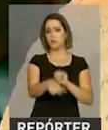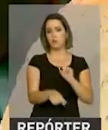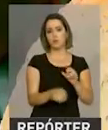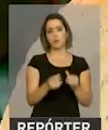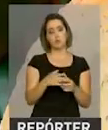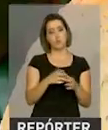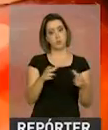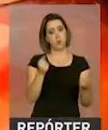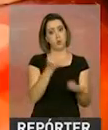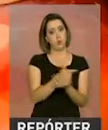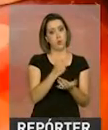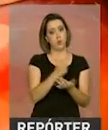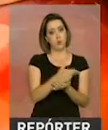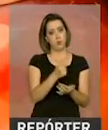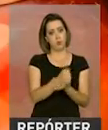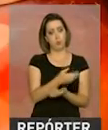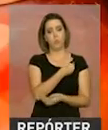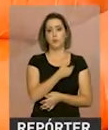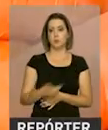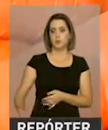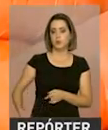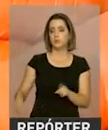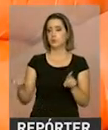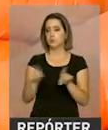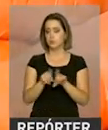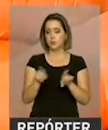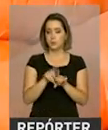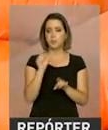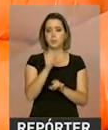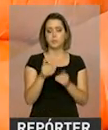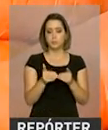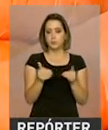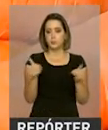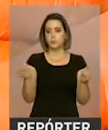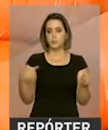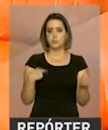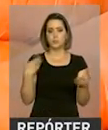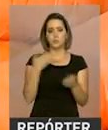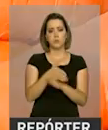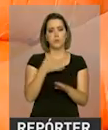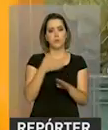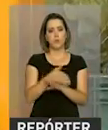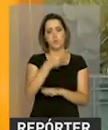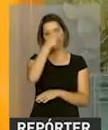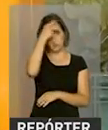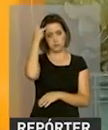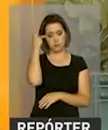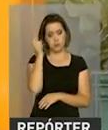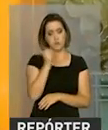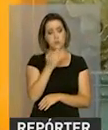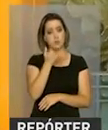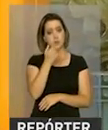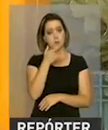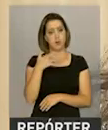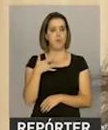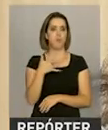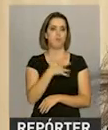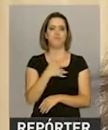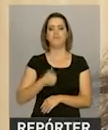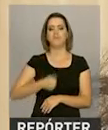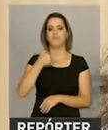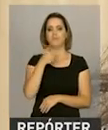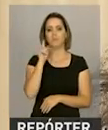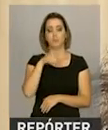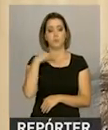compras governamentais de produtos orgânicos e também a ampliação do acesso dos consumidores a alimentos saudáveis. É